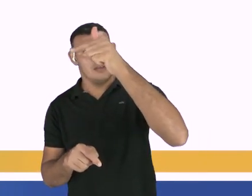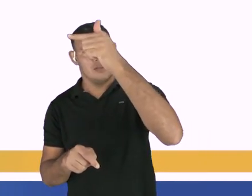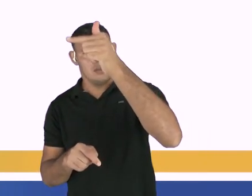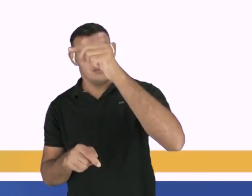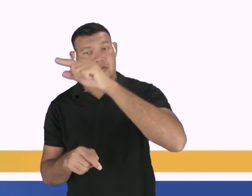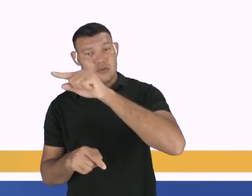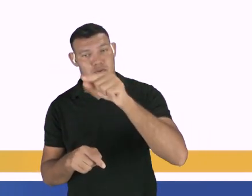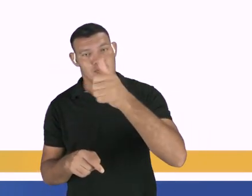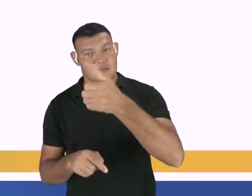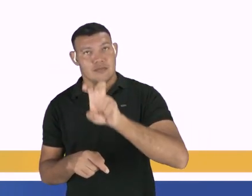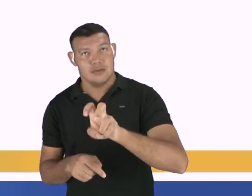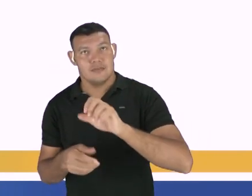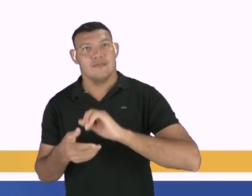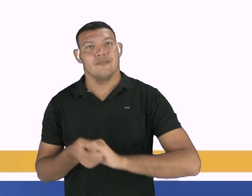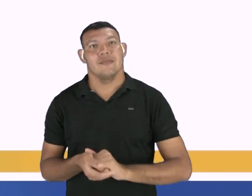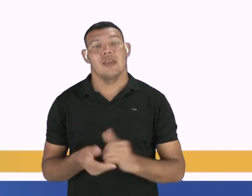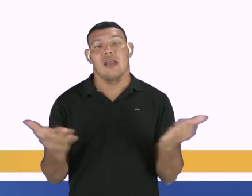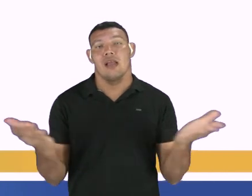C.